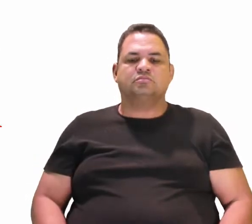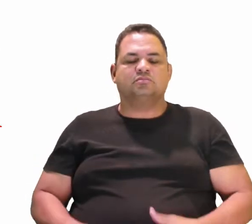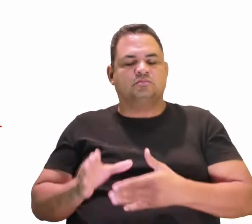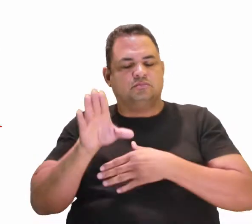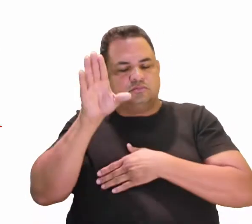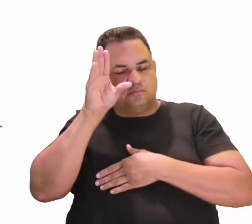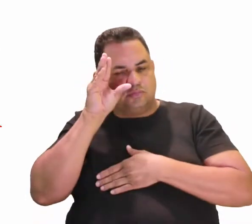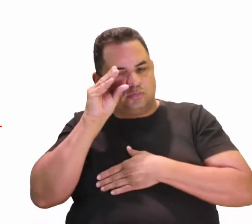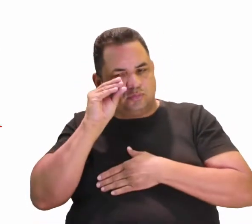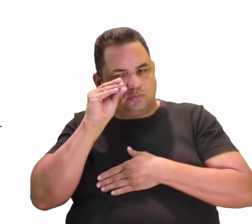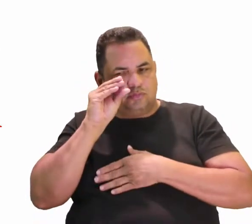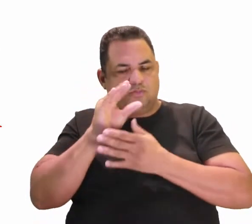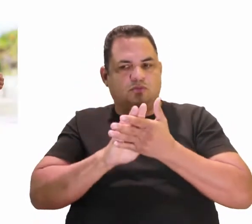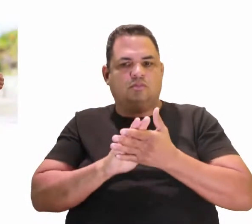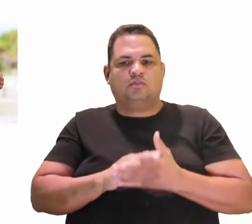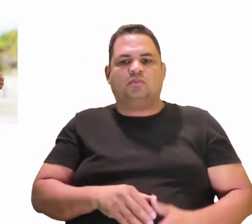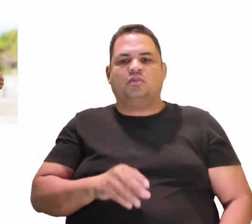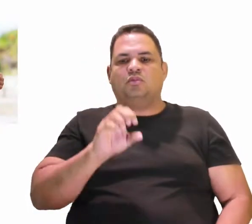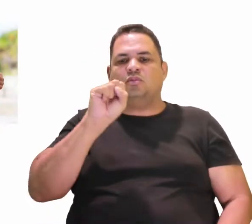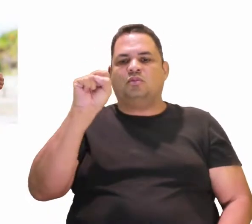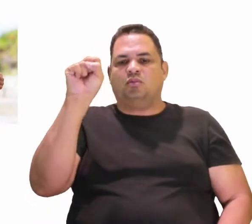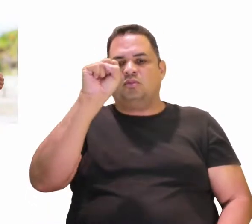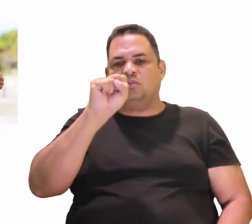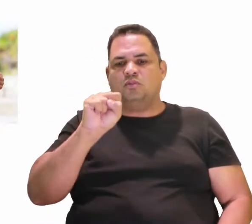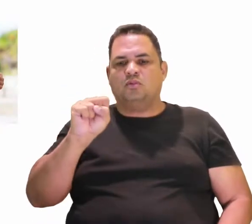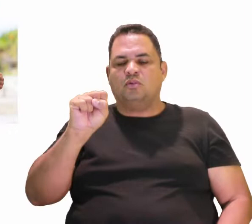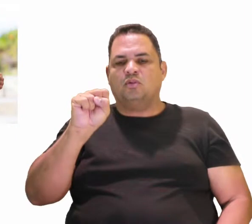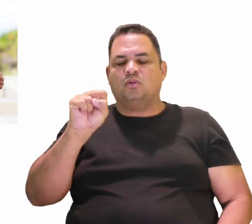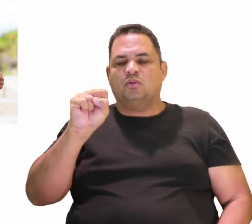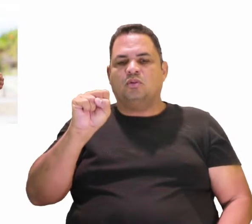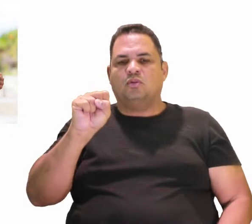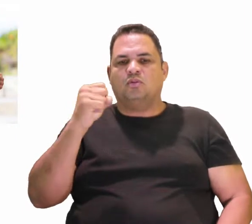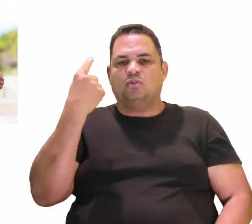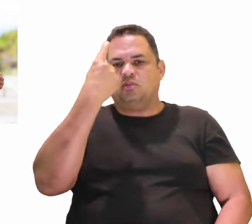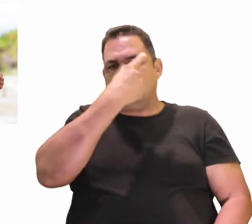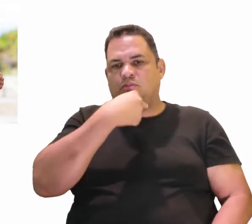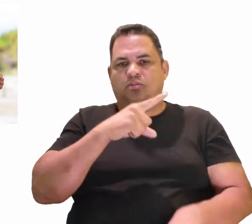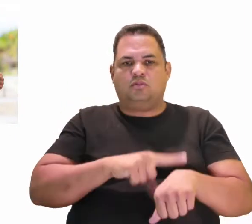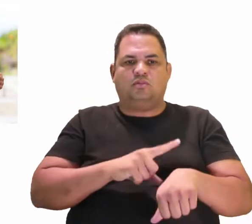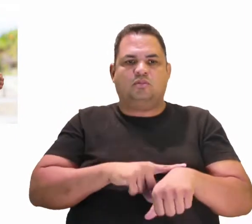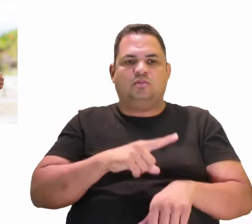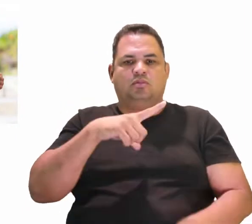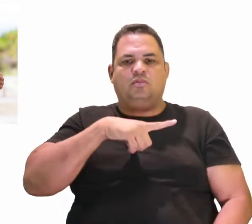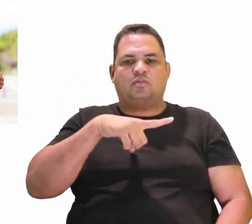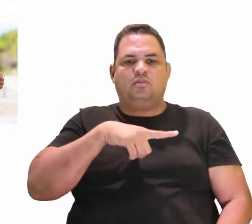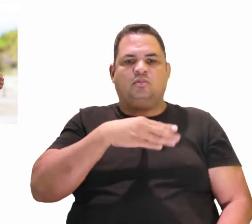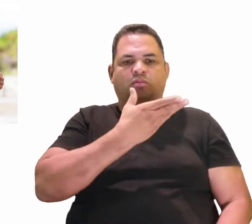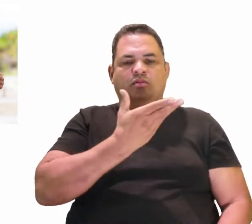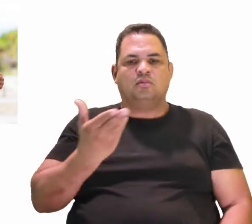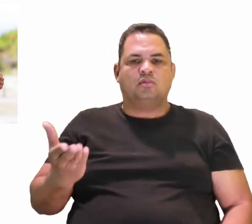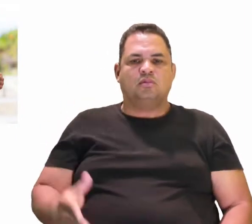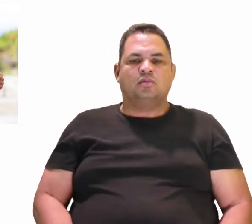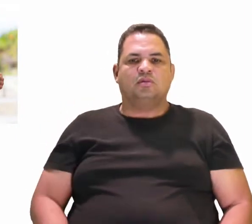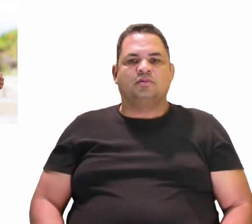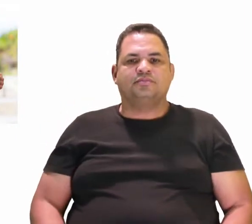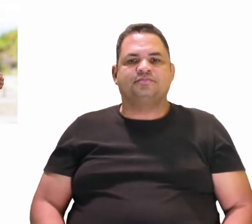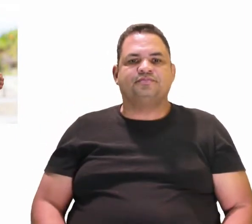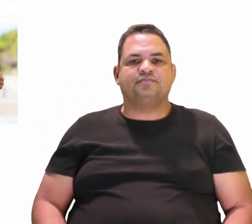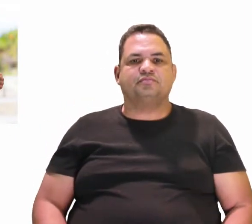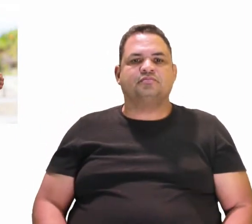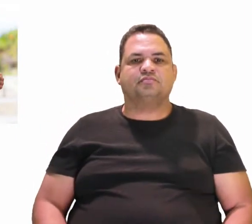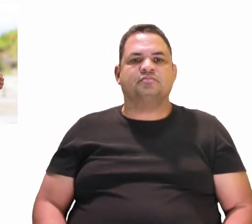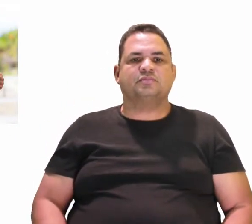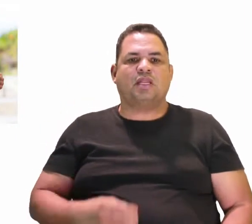8 horas por dia. Então, nós temos aí, como a gente acabou de falar, temos os good habits, que são os